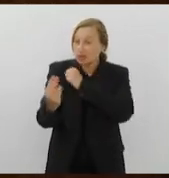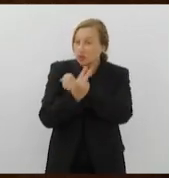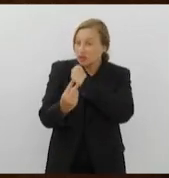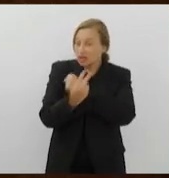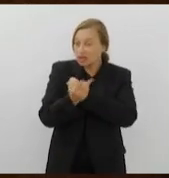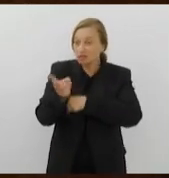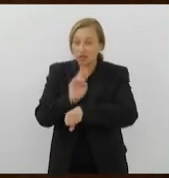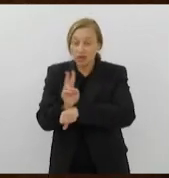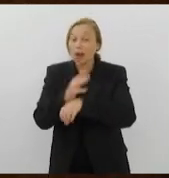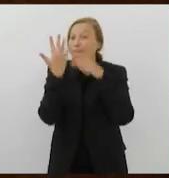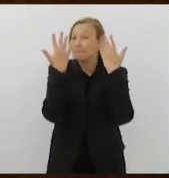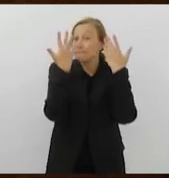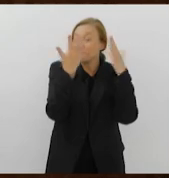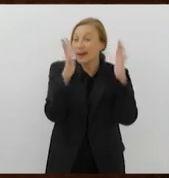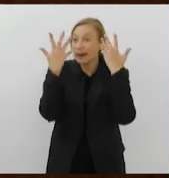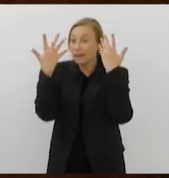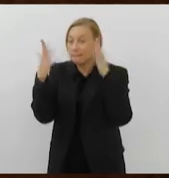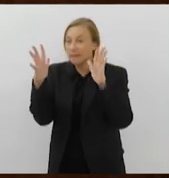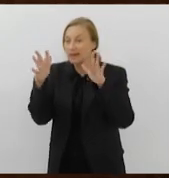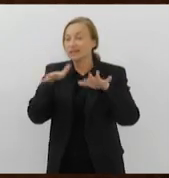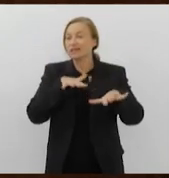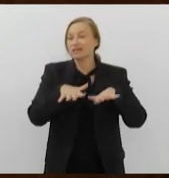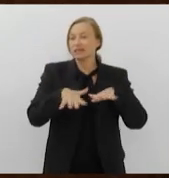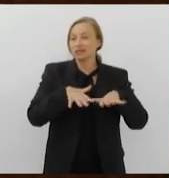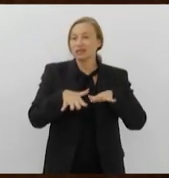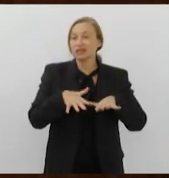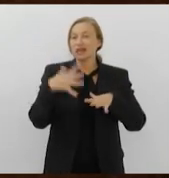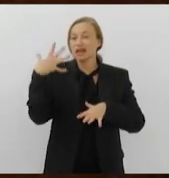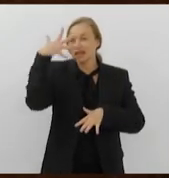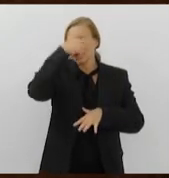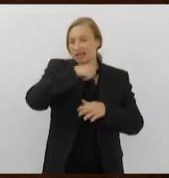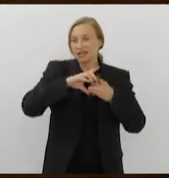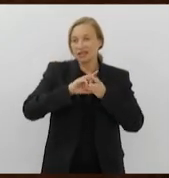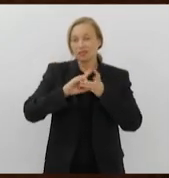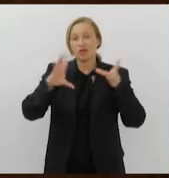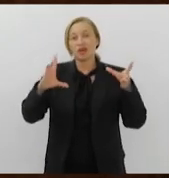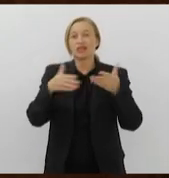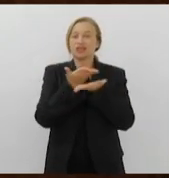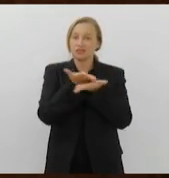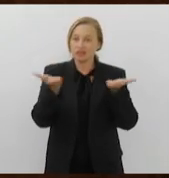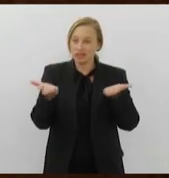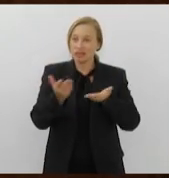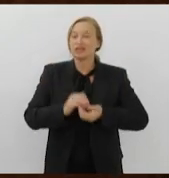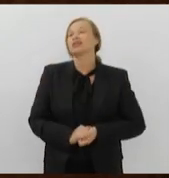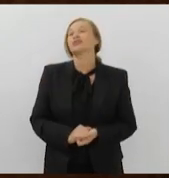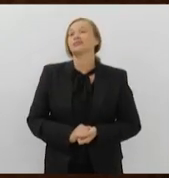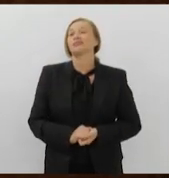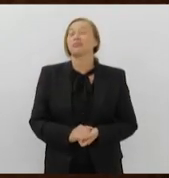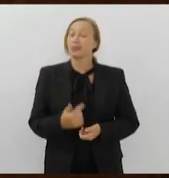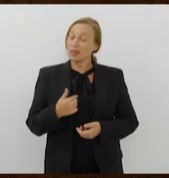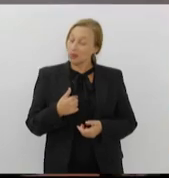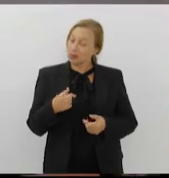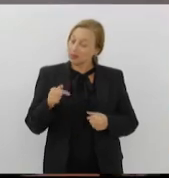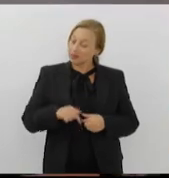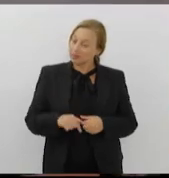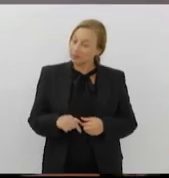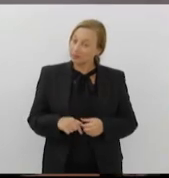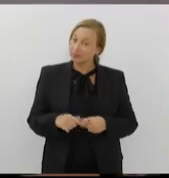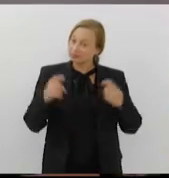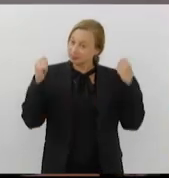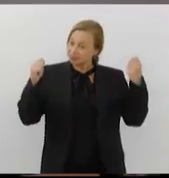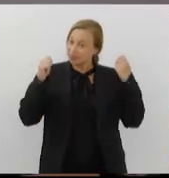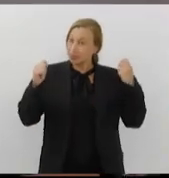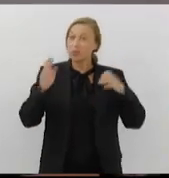segurança. Parabéns à manifestação linda democrática de vocês. E estou aqui torcendo, como falei